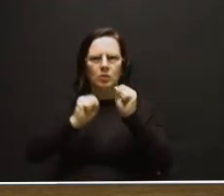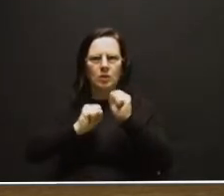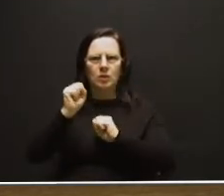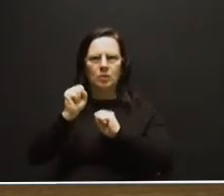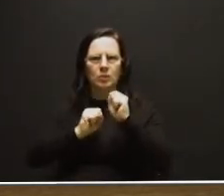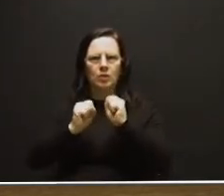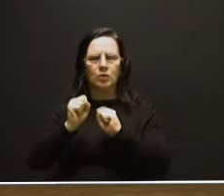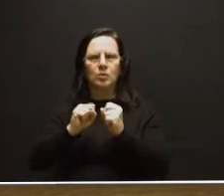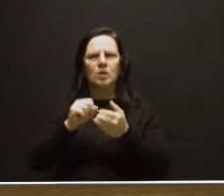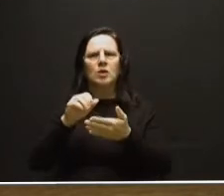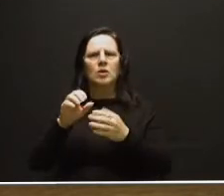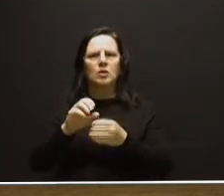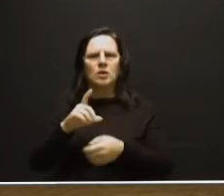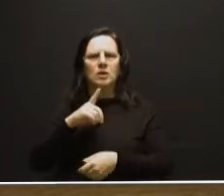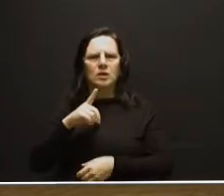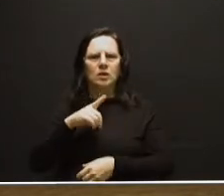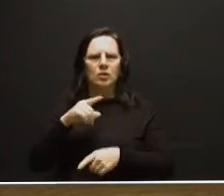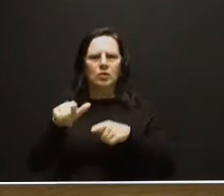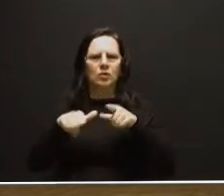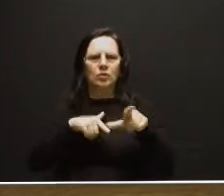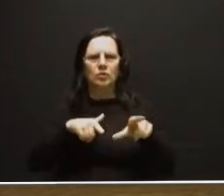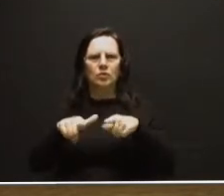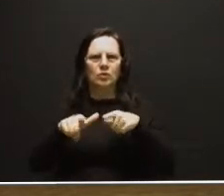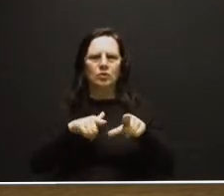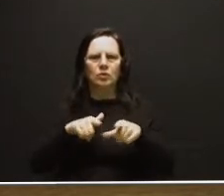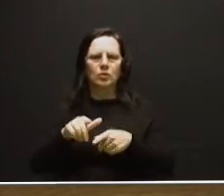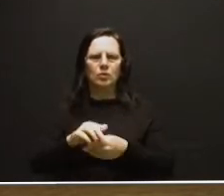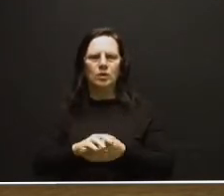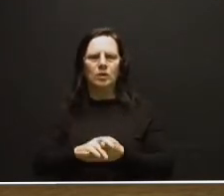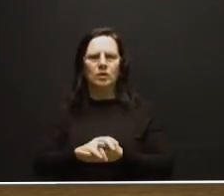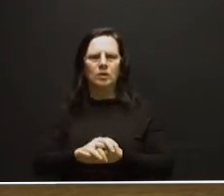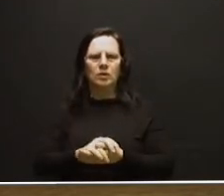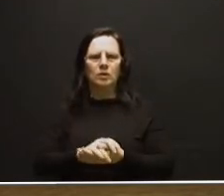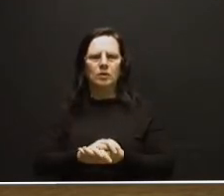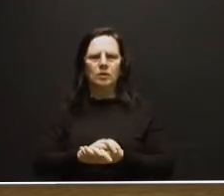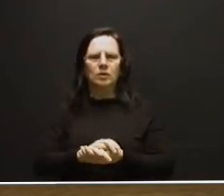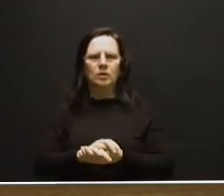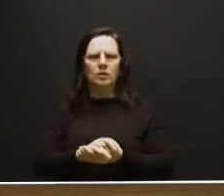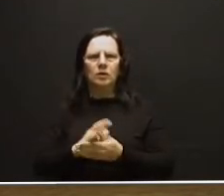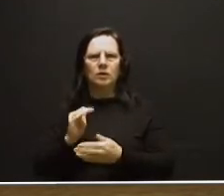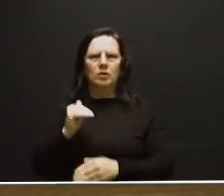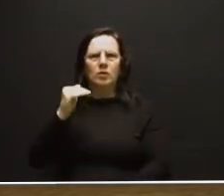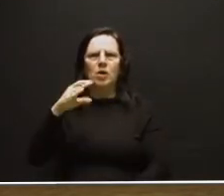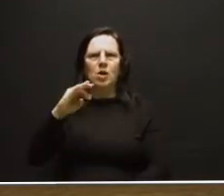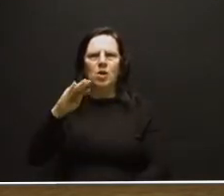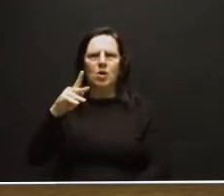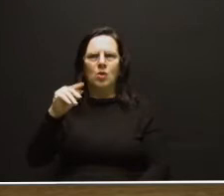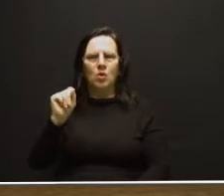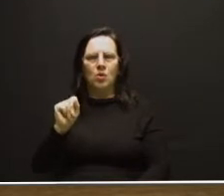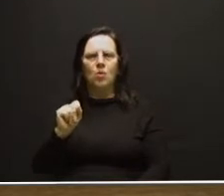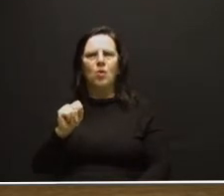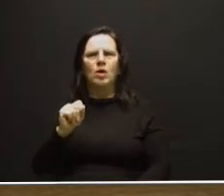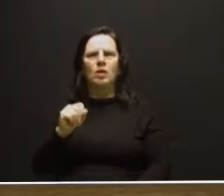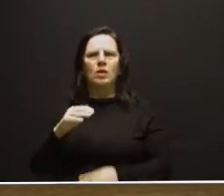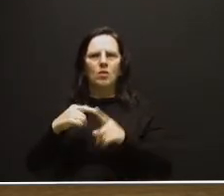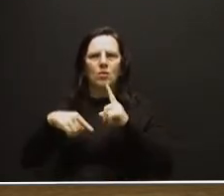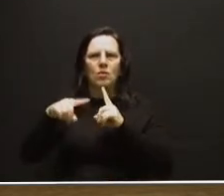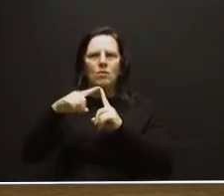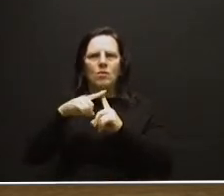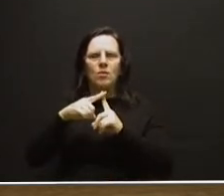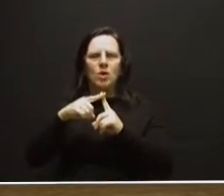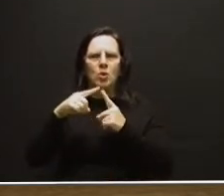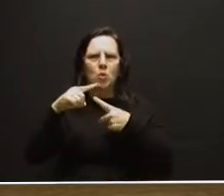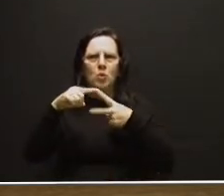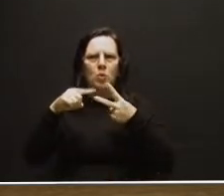empresa no município que presta um serviço ao município que está acima da cota eles deveriam ter lá uma ou duas